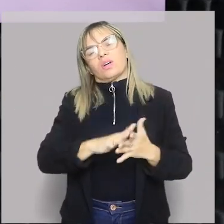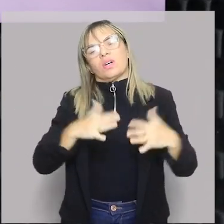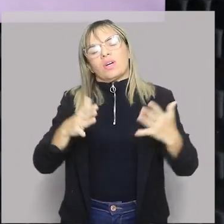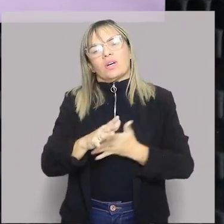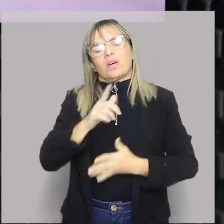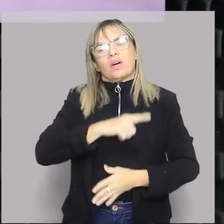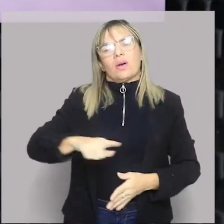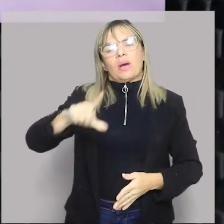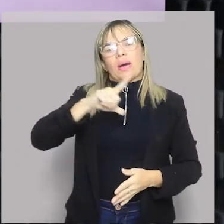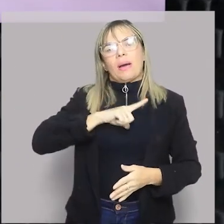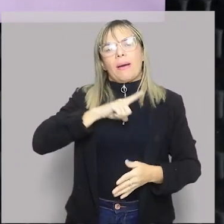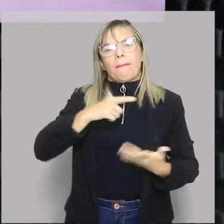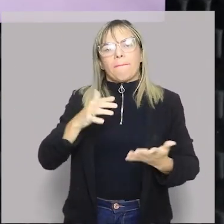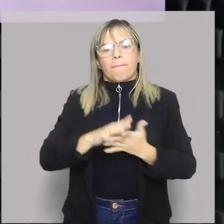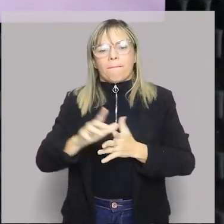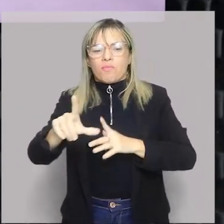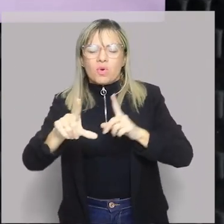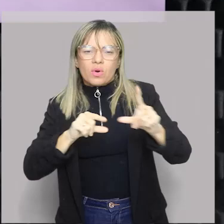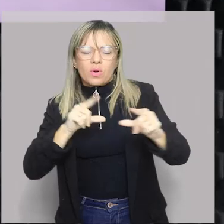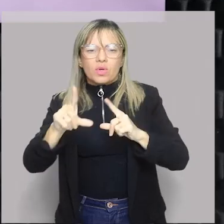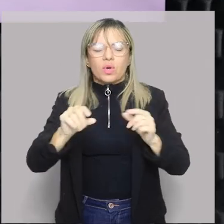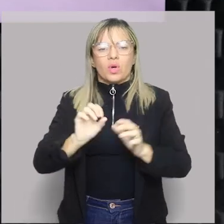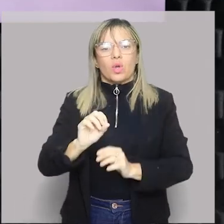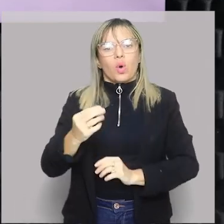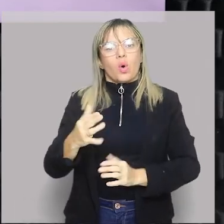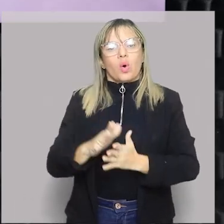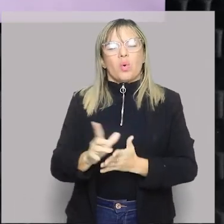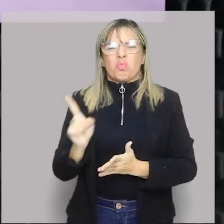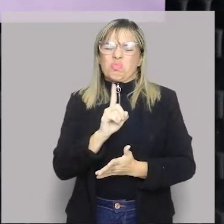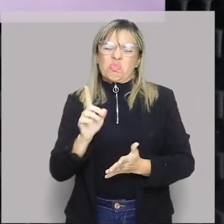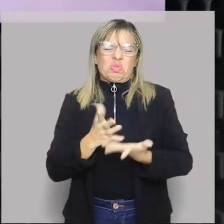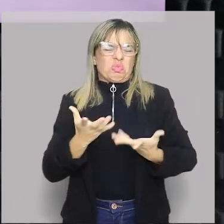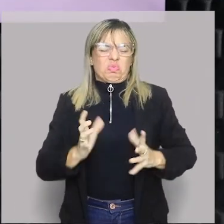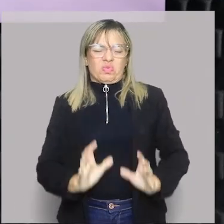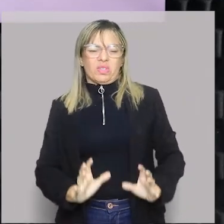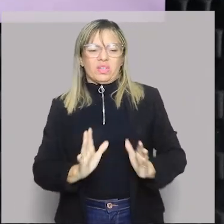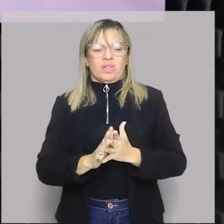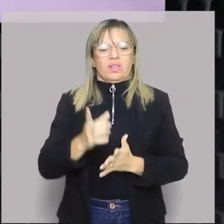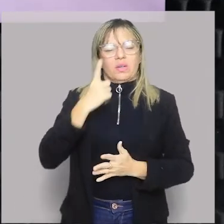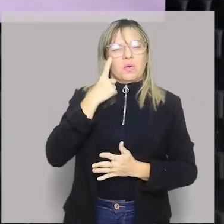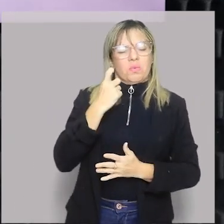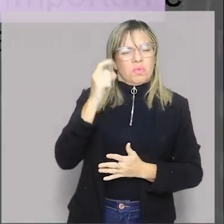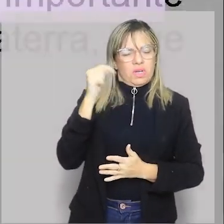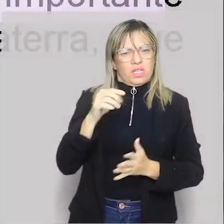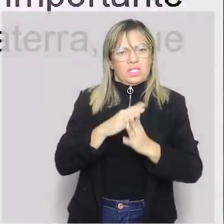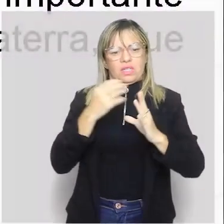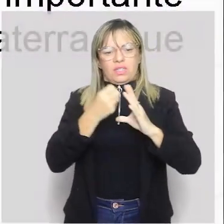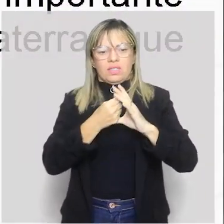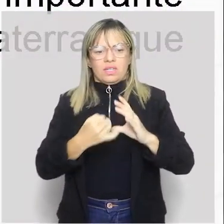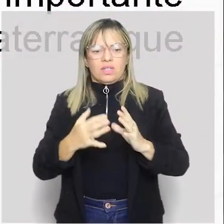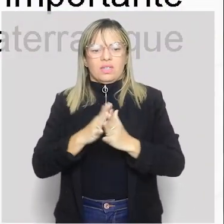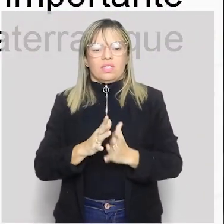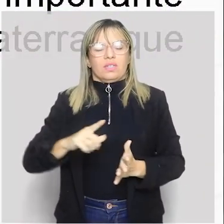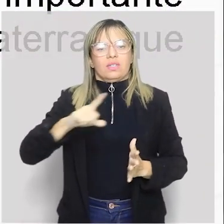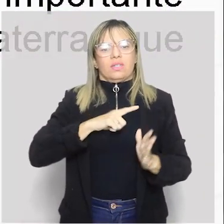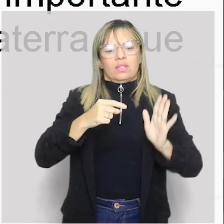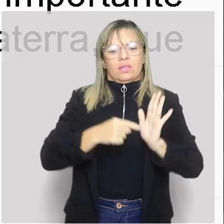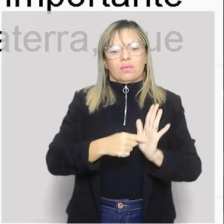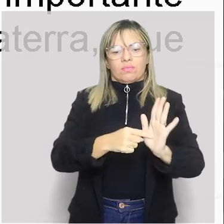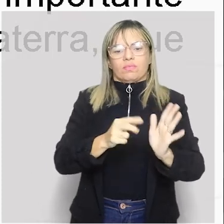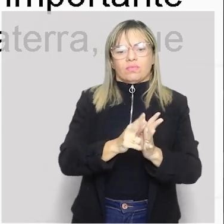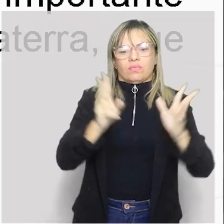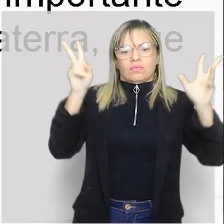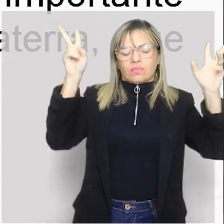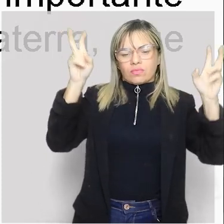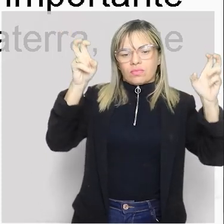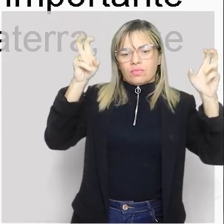filme. Ali aí você decide se você escolhe ou não. Tá? E o interessante é exatamente esse aspecto. Deve apresentar o título, né, a